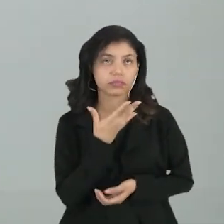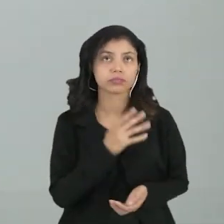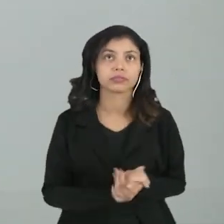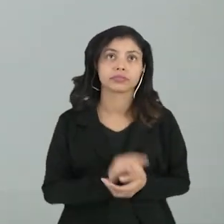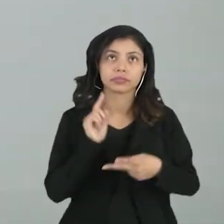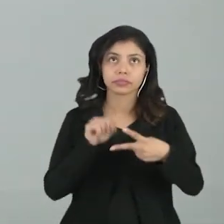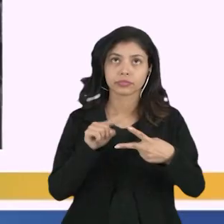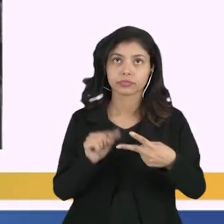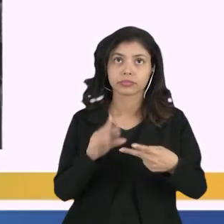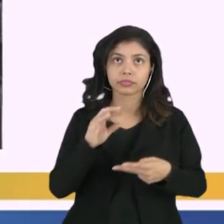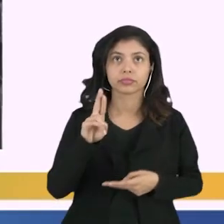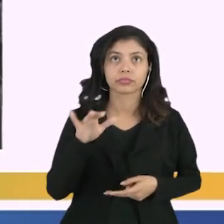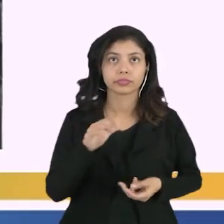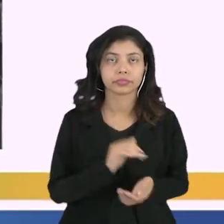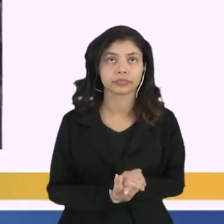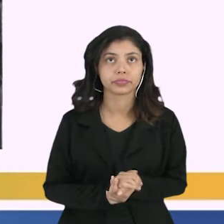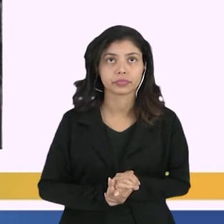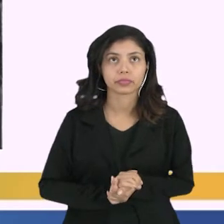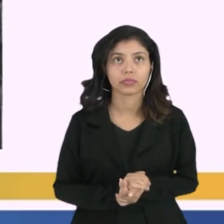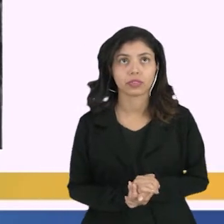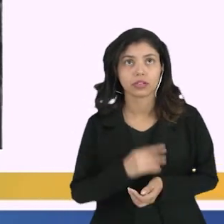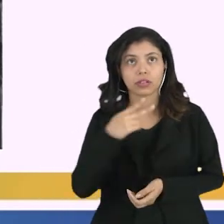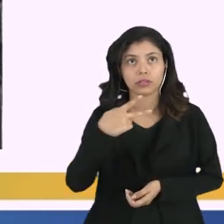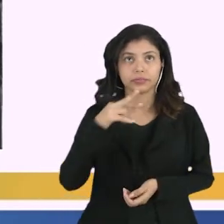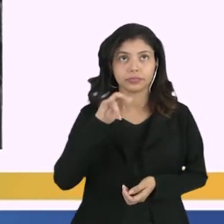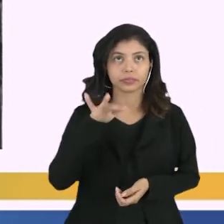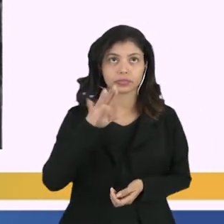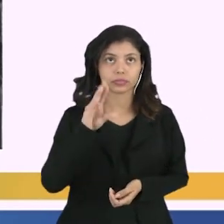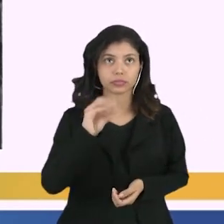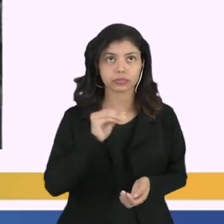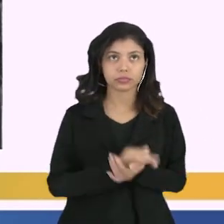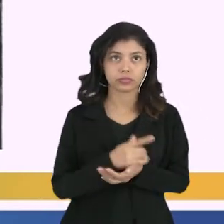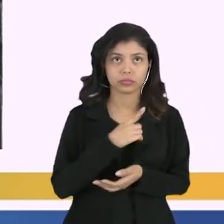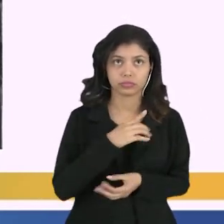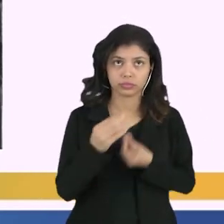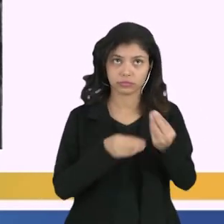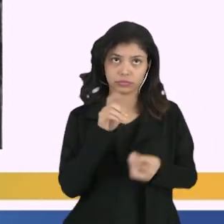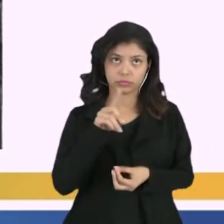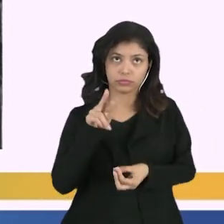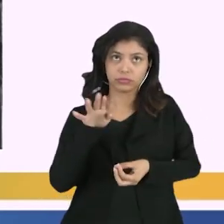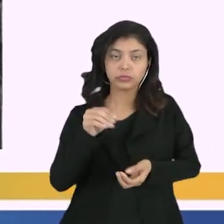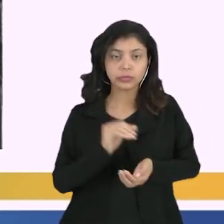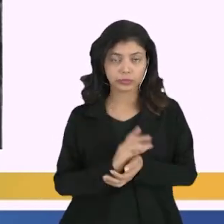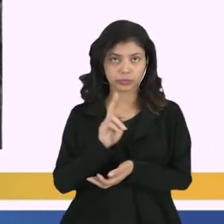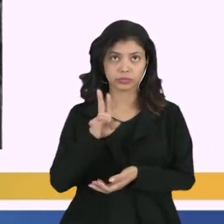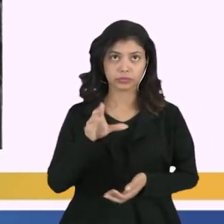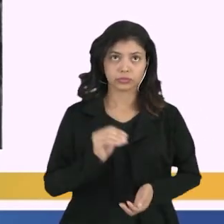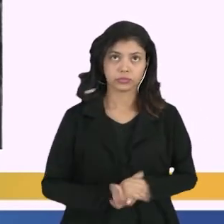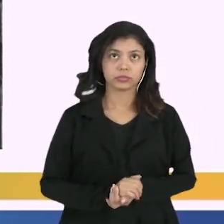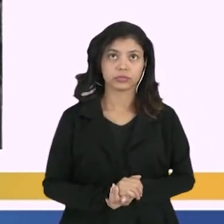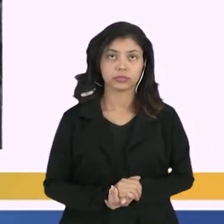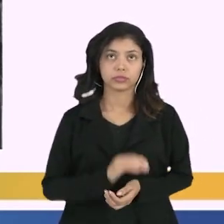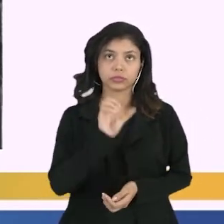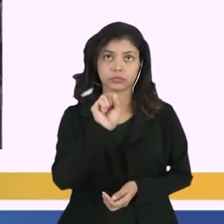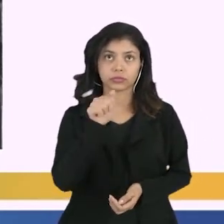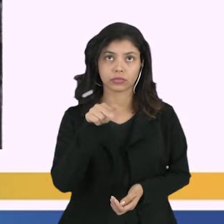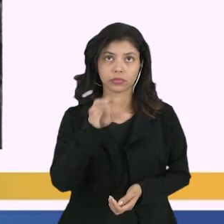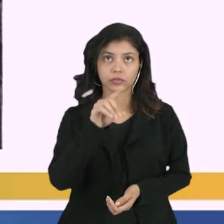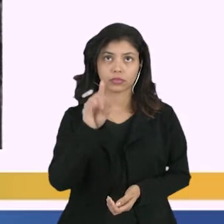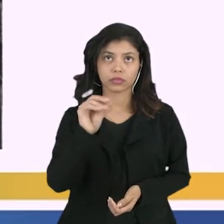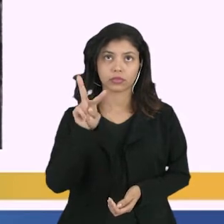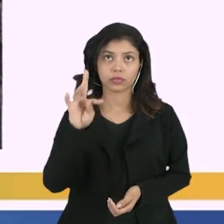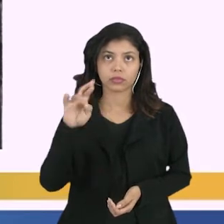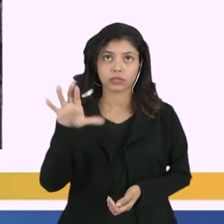2 capitanias, né? Que foi a de Pernambuco, onde tinha como donatário Duarte Coelho Pereira, e a de São Vicente,